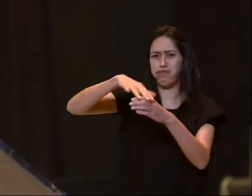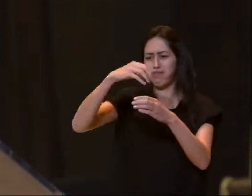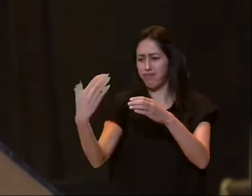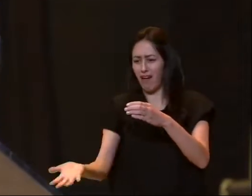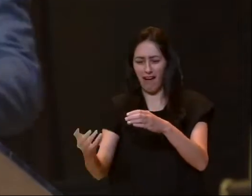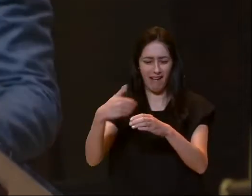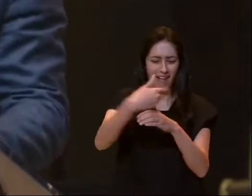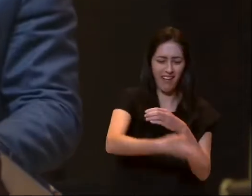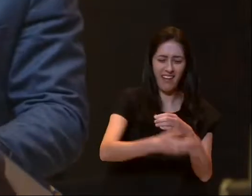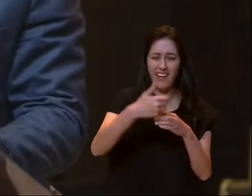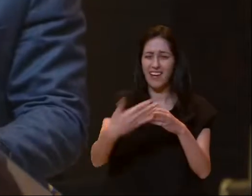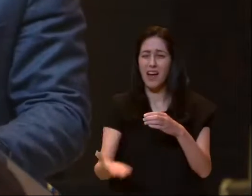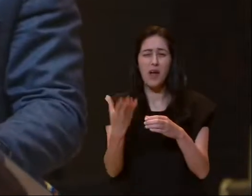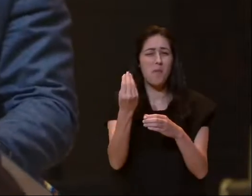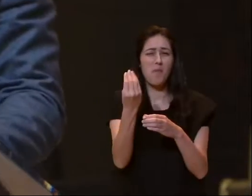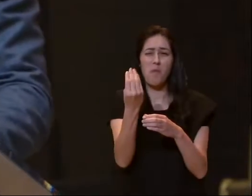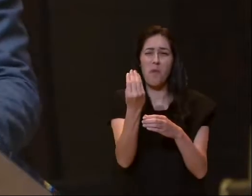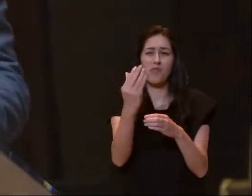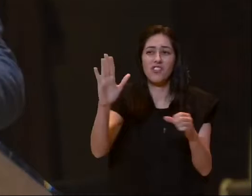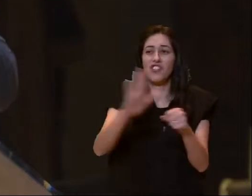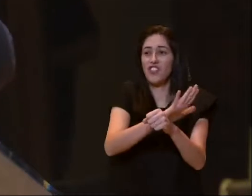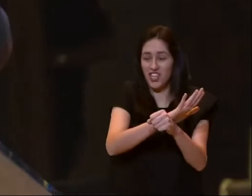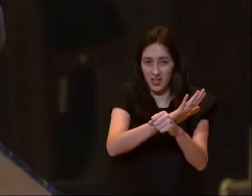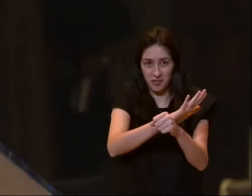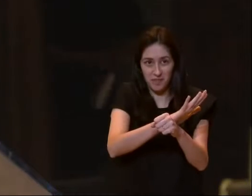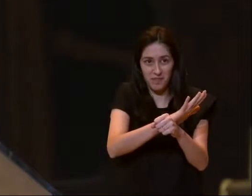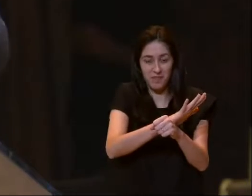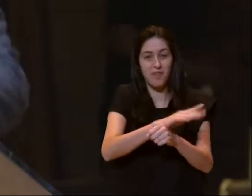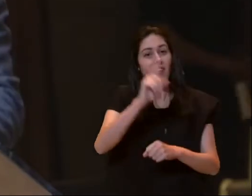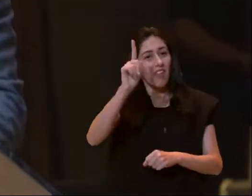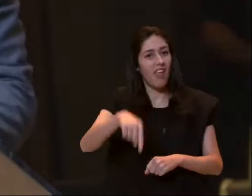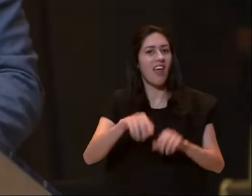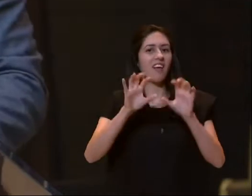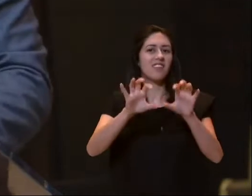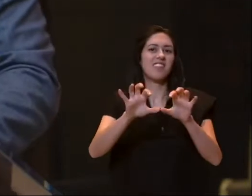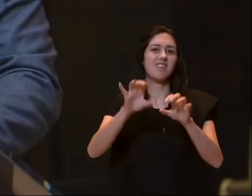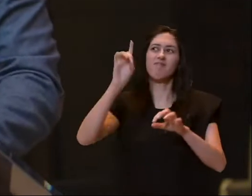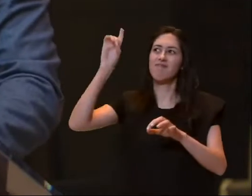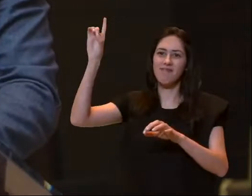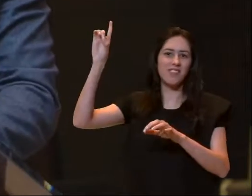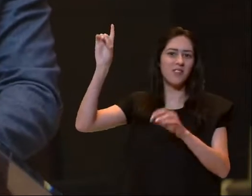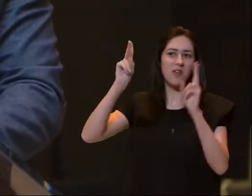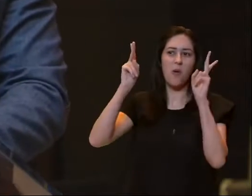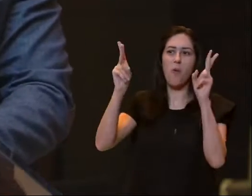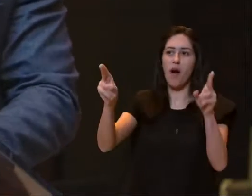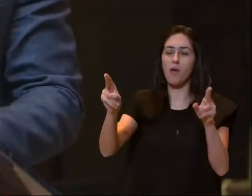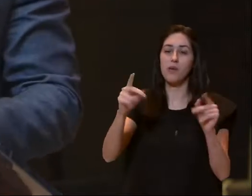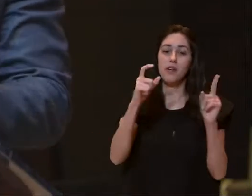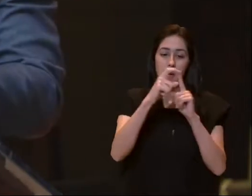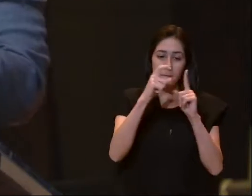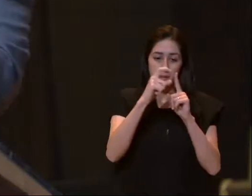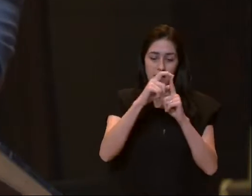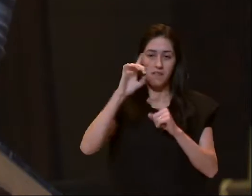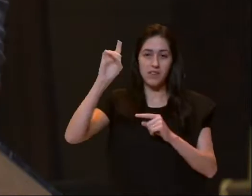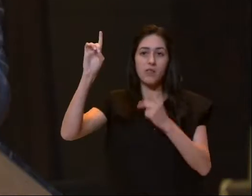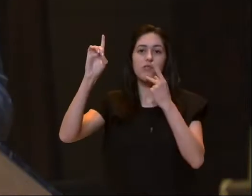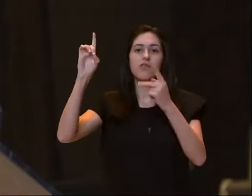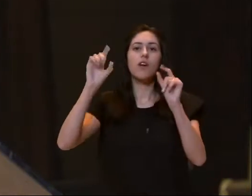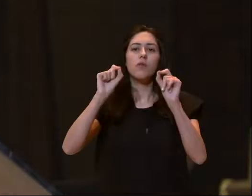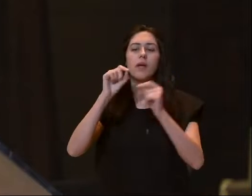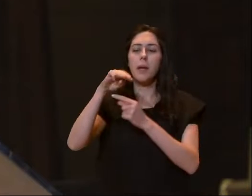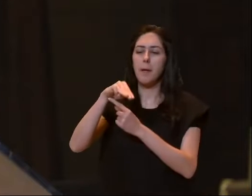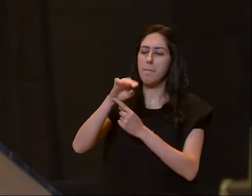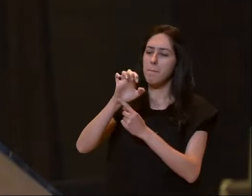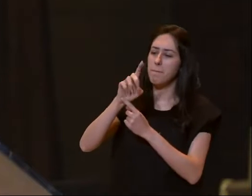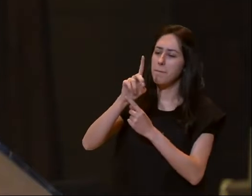Transbordar. Essa é a medida de Deus. A palavra do Senhor, quando fala das medidas do Senhor, vai